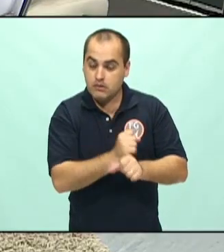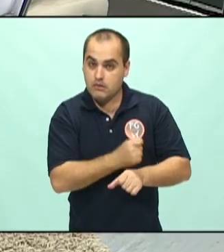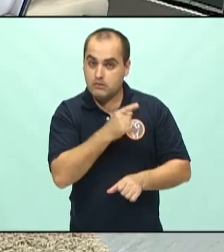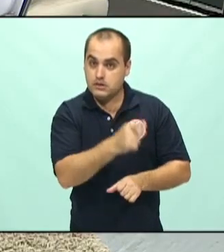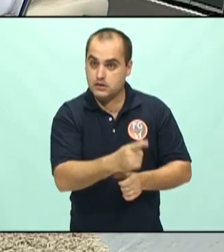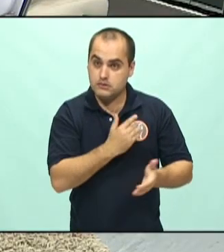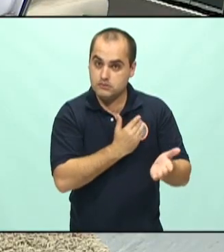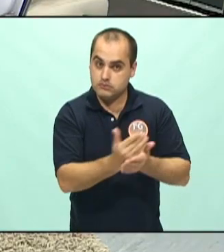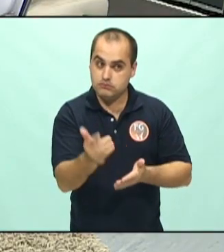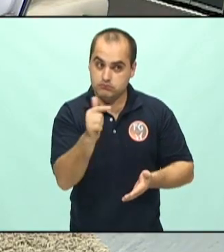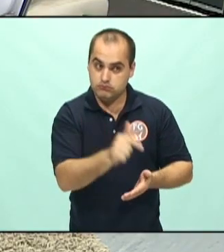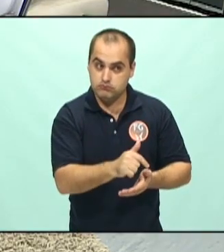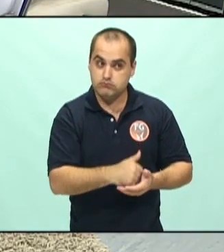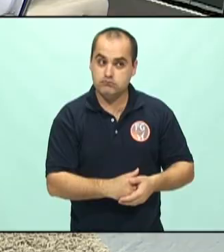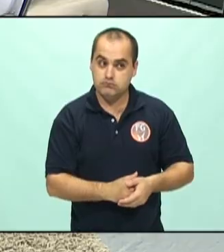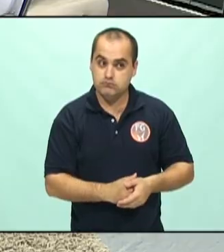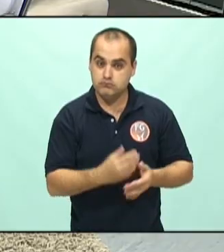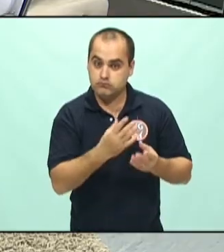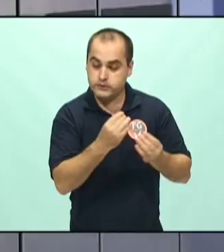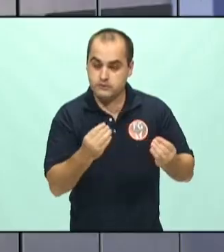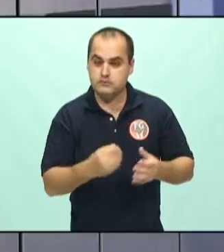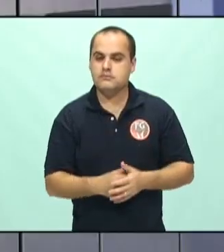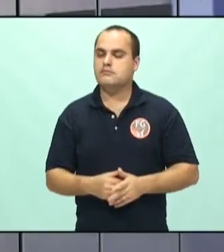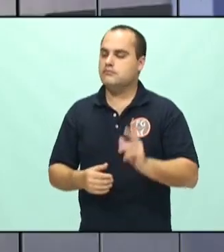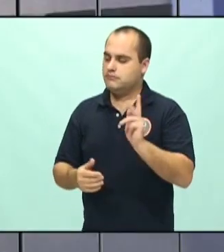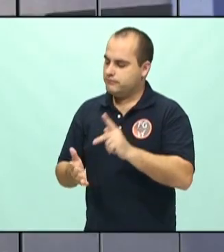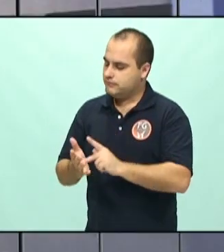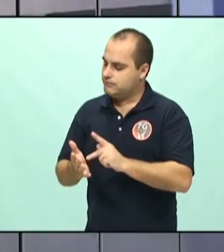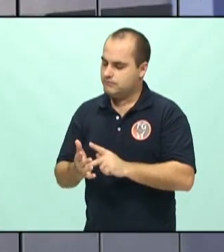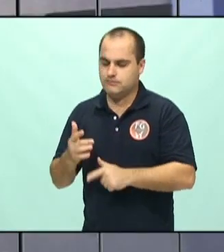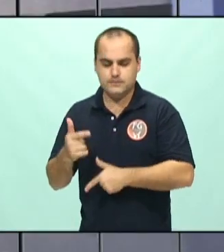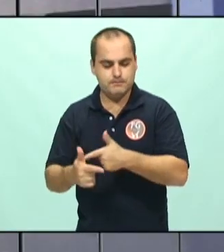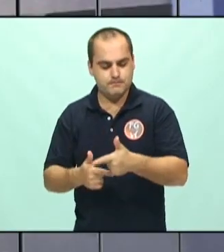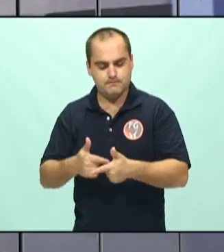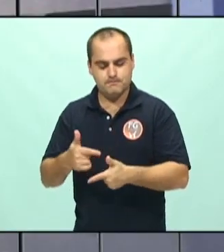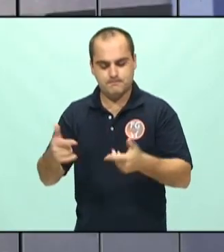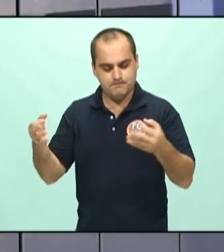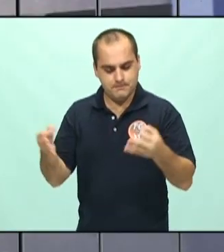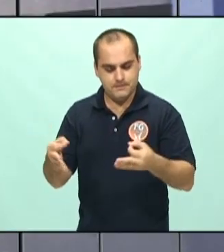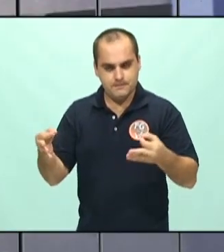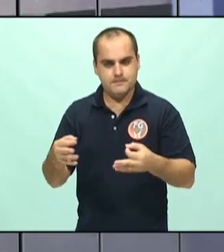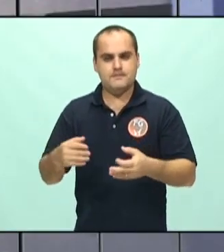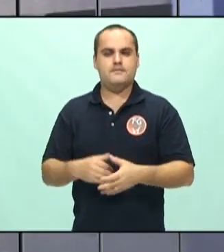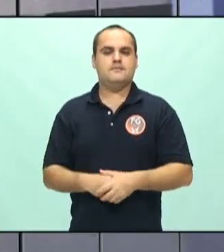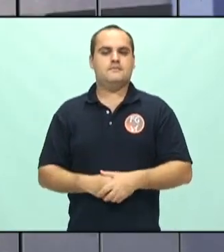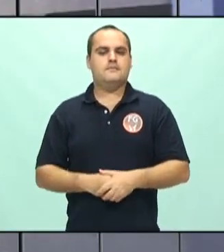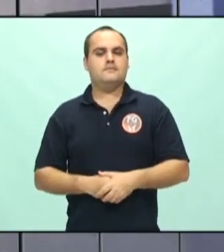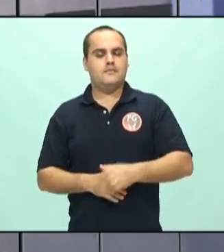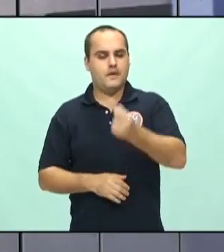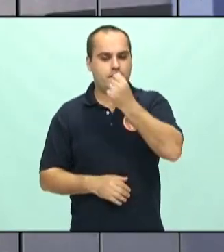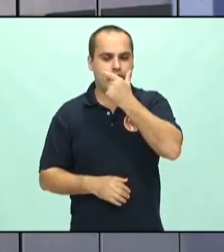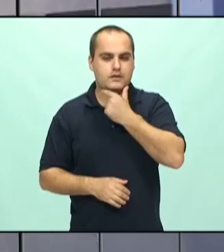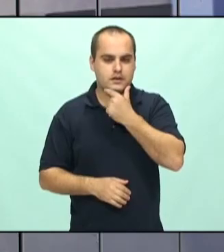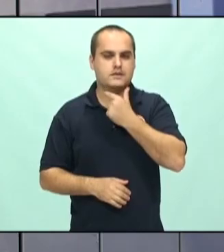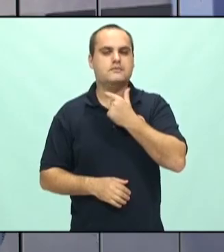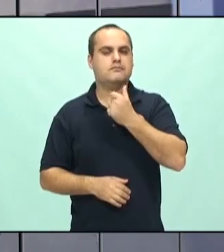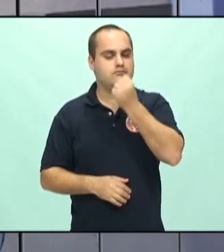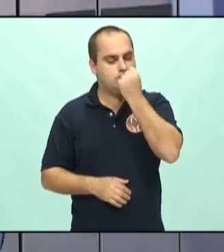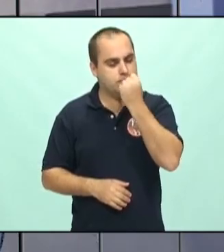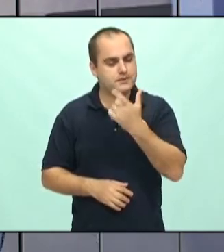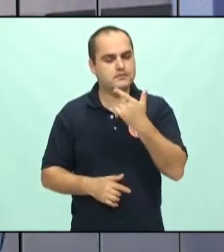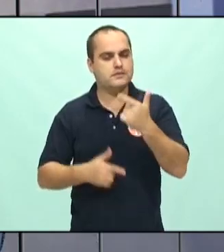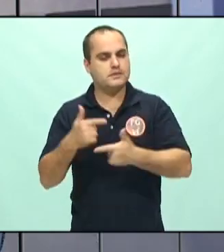começando nada é muito trabalho muito bem feito e tema e eu acho que sim o vôlei está fazendo um bom trabalho